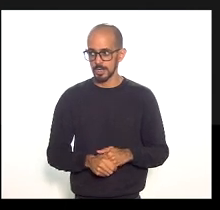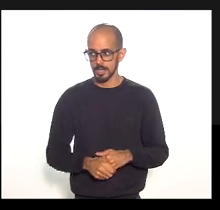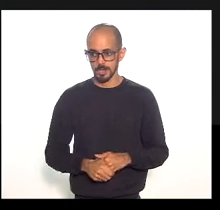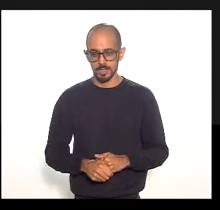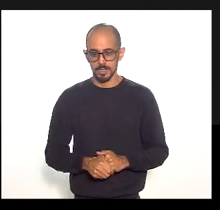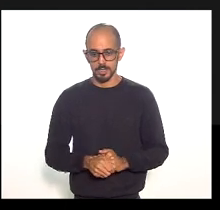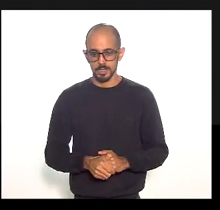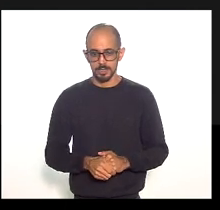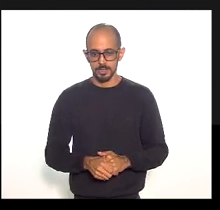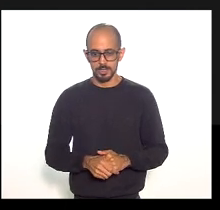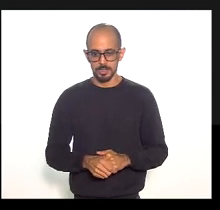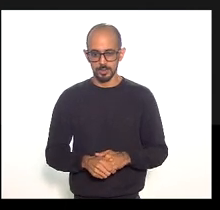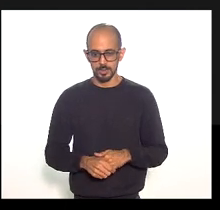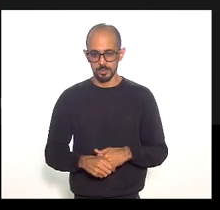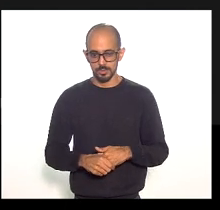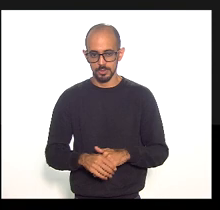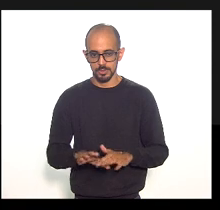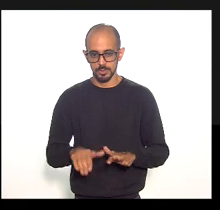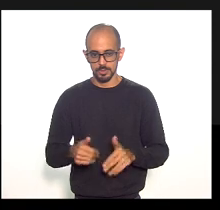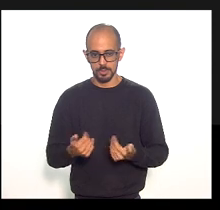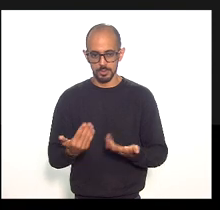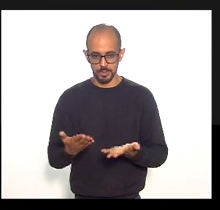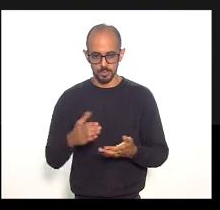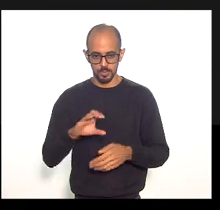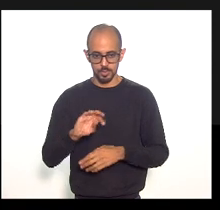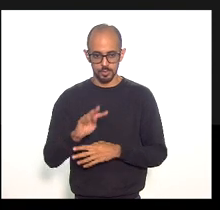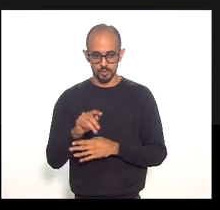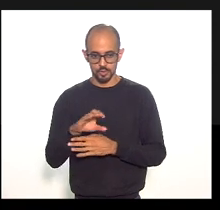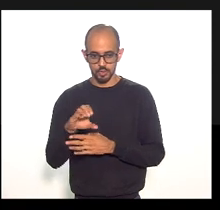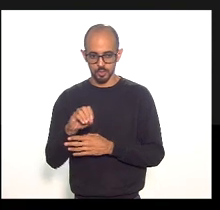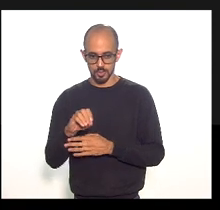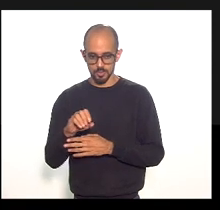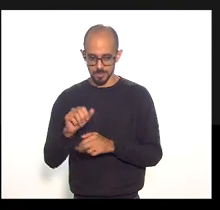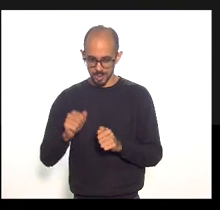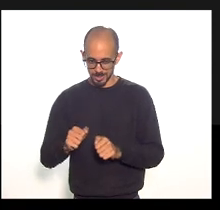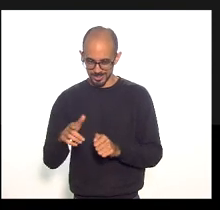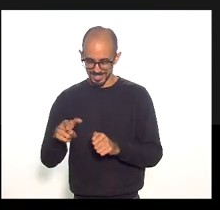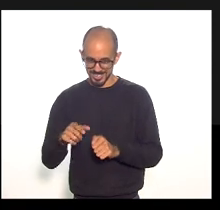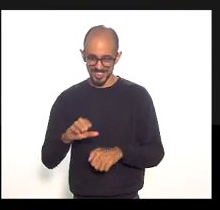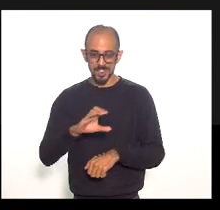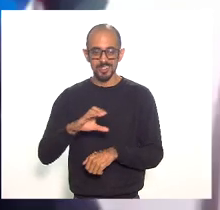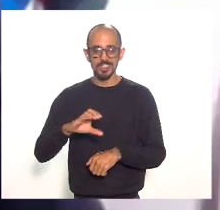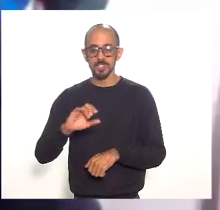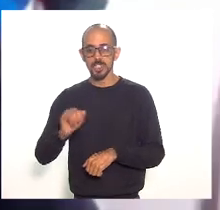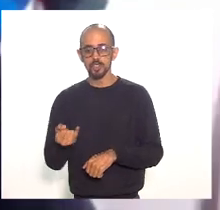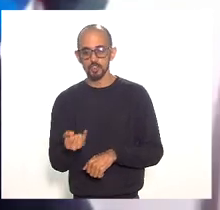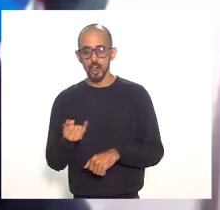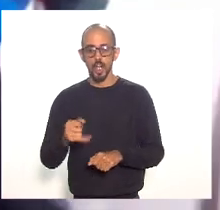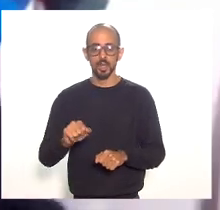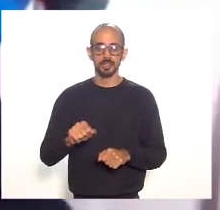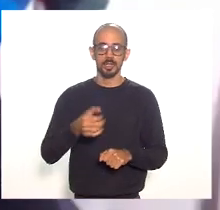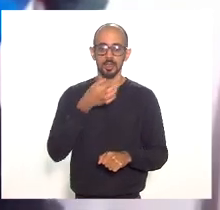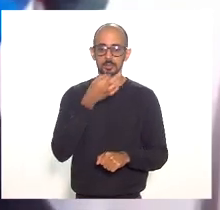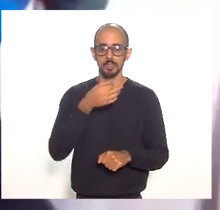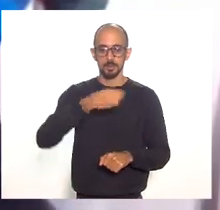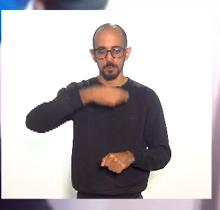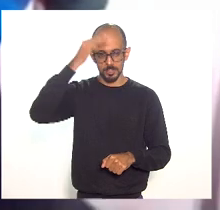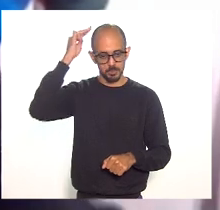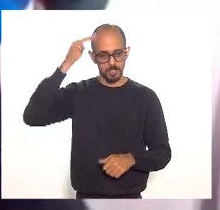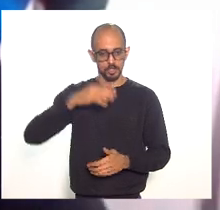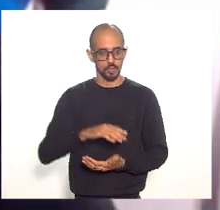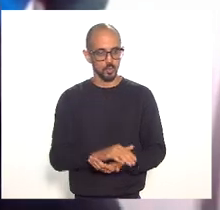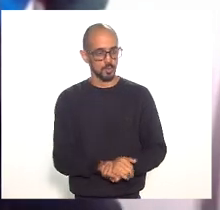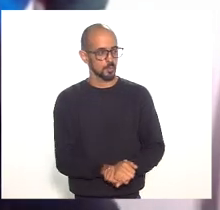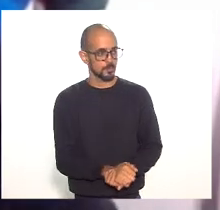reclama de tudo, né? Não, Chico pode, de Macaé. Pela CCJ, permitir parecer, deputado Márcio Pacheco.